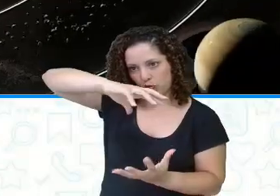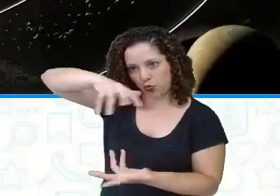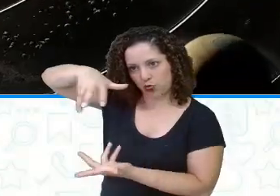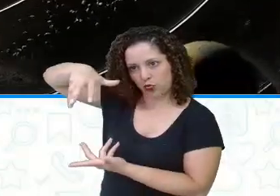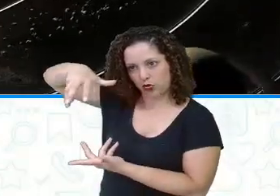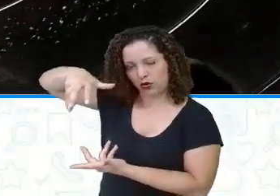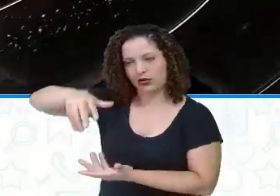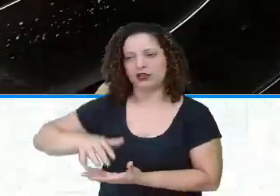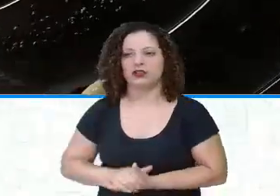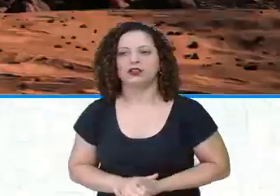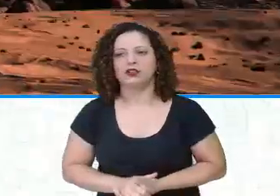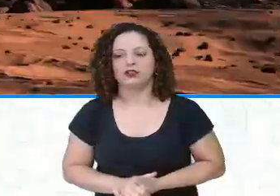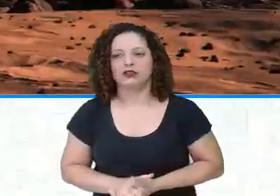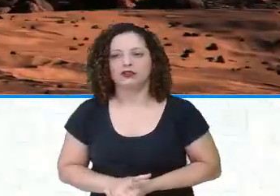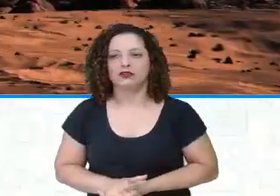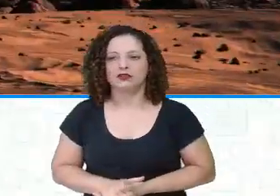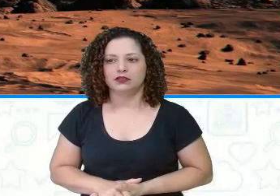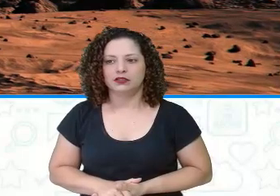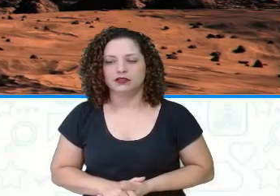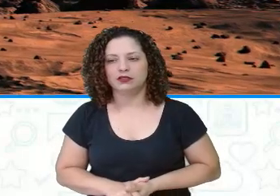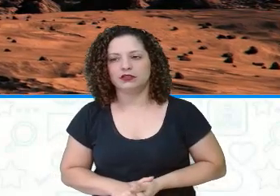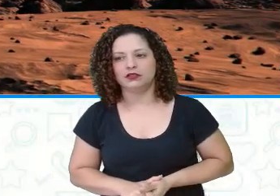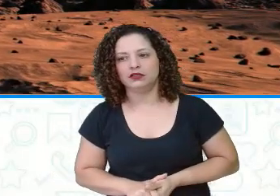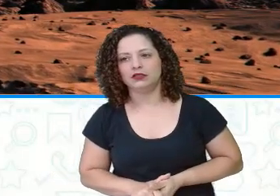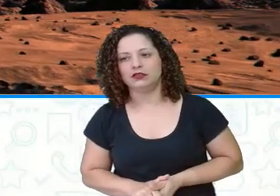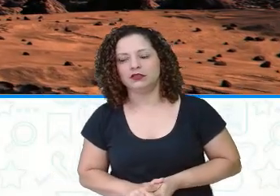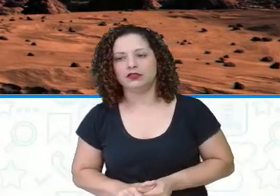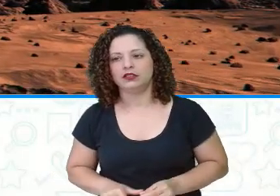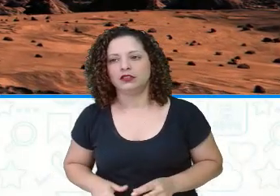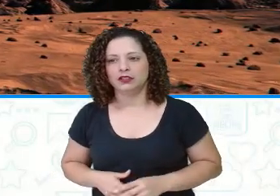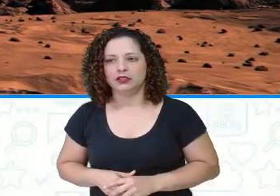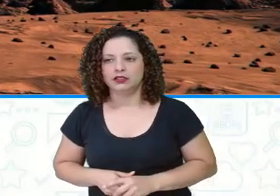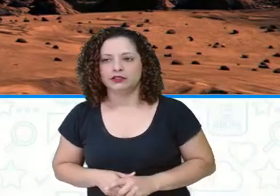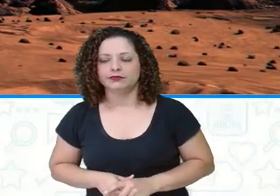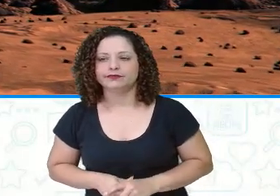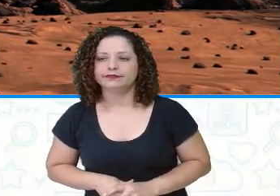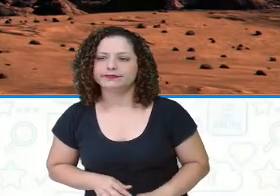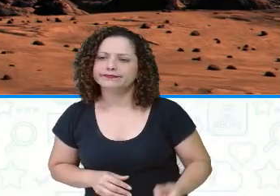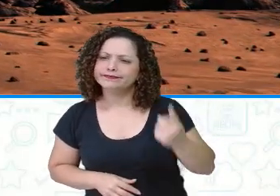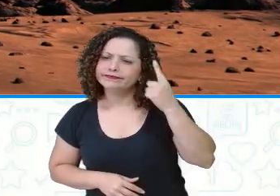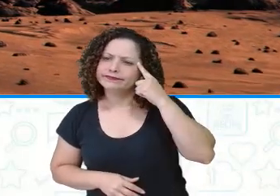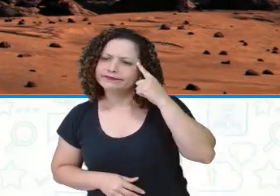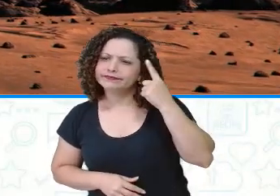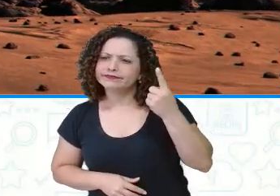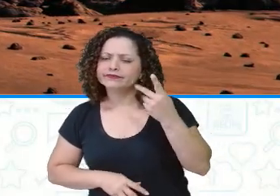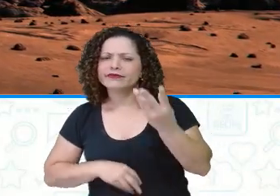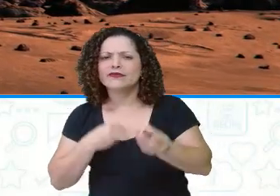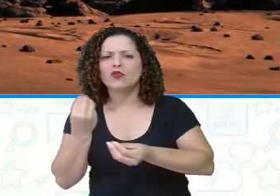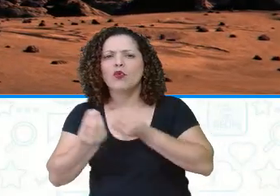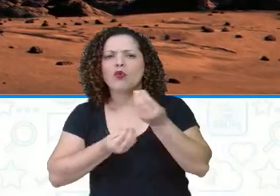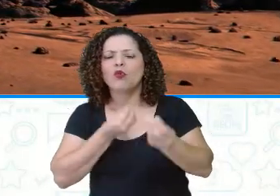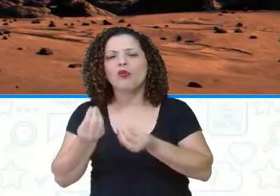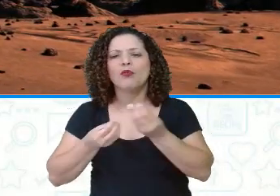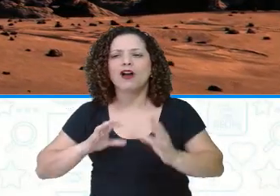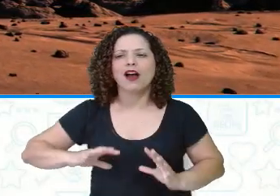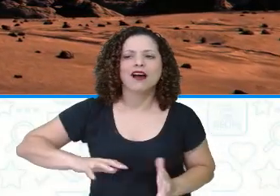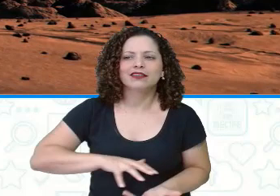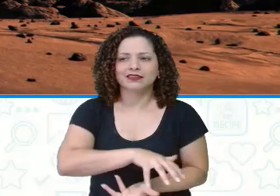vê só. Deixa eu voltar aqui. Para a gente ter uma ideia do tamanho da Terra, ela tem